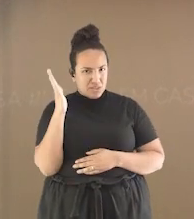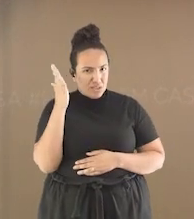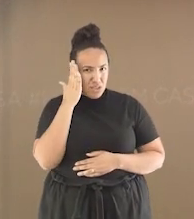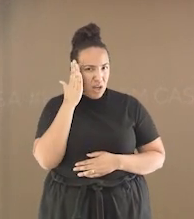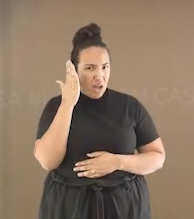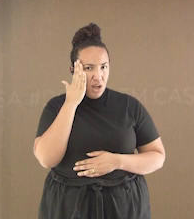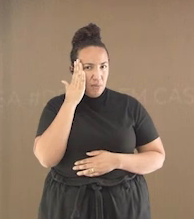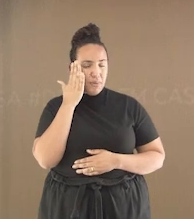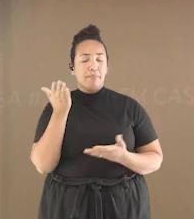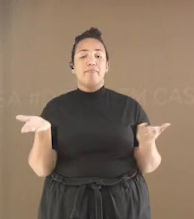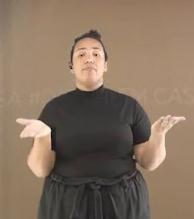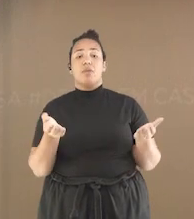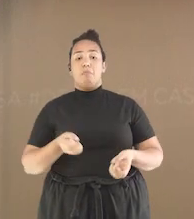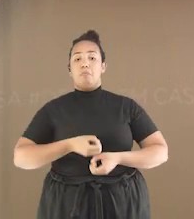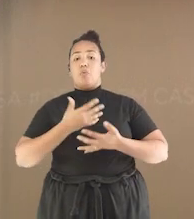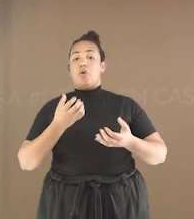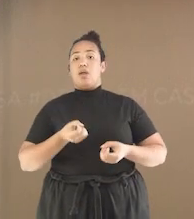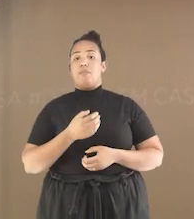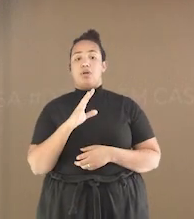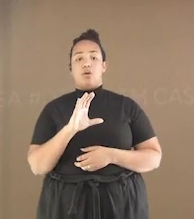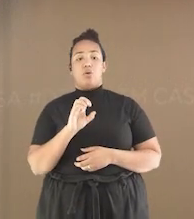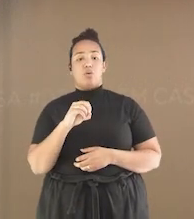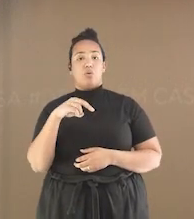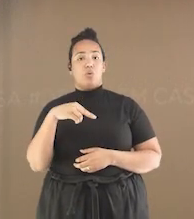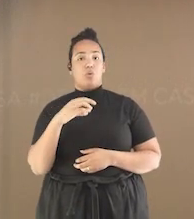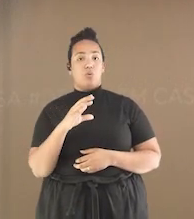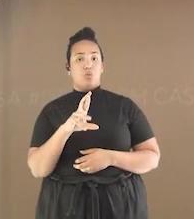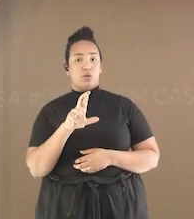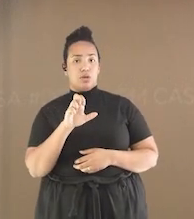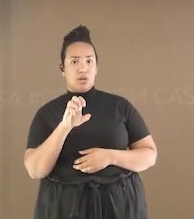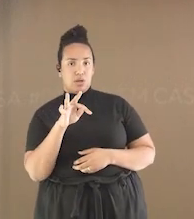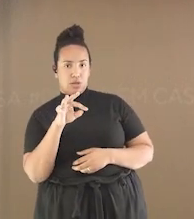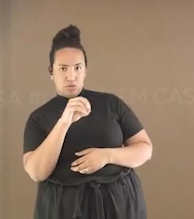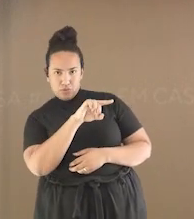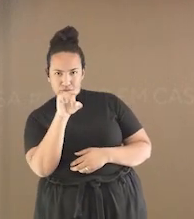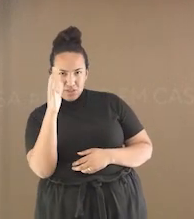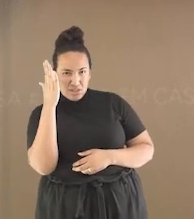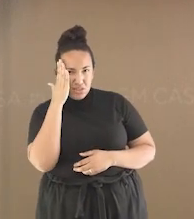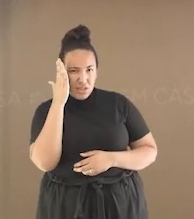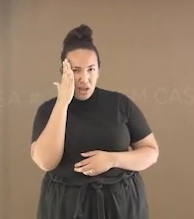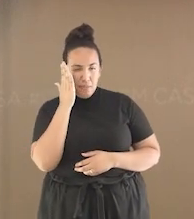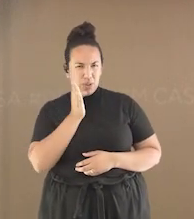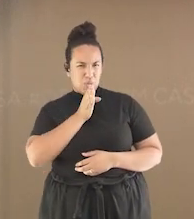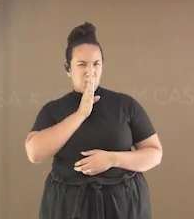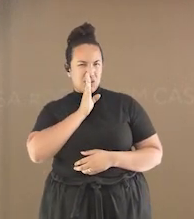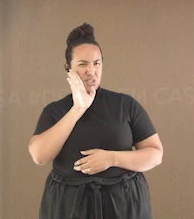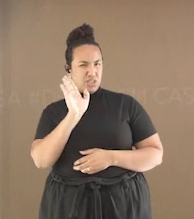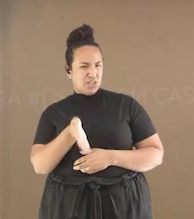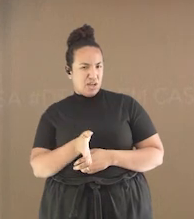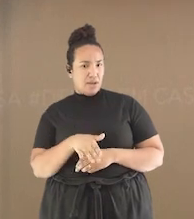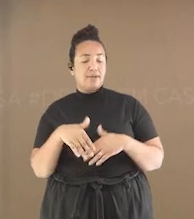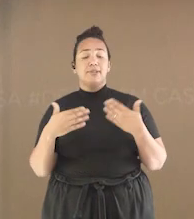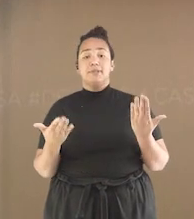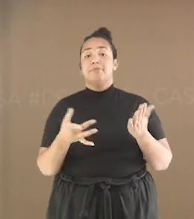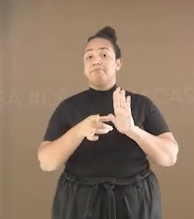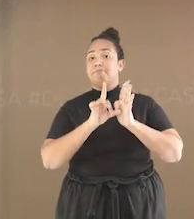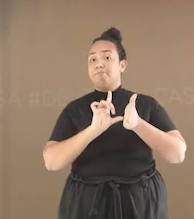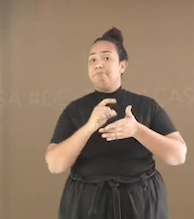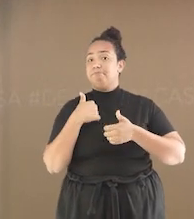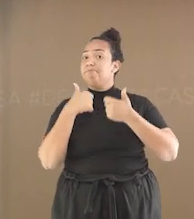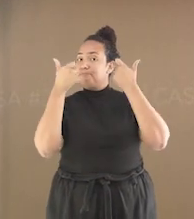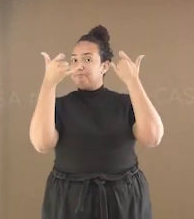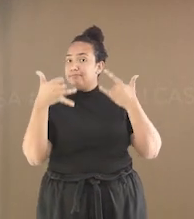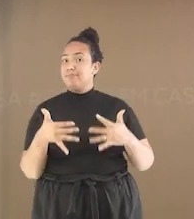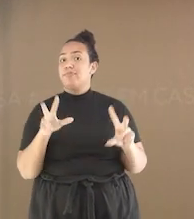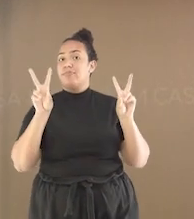o poema concreto, sabe o que é? Conhece algum? Antes de falar um pouco mais sobre os poemas